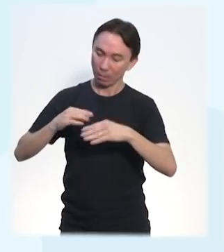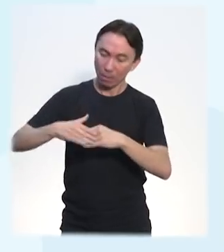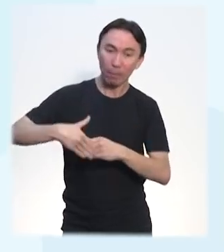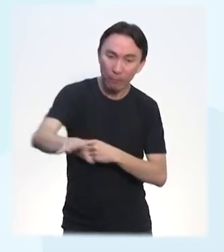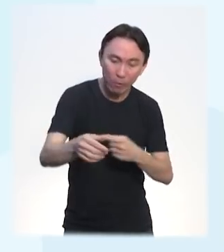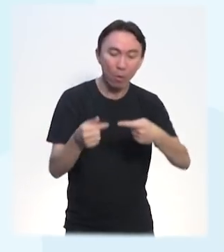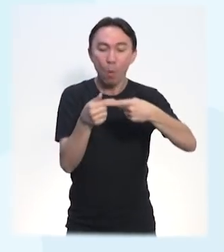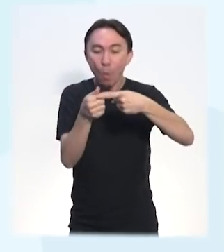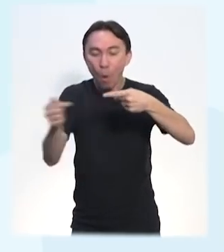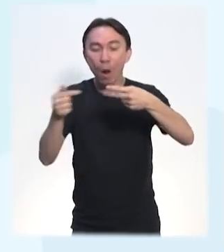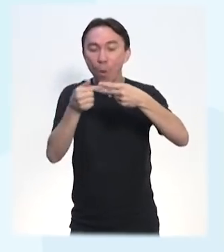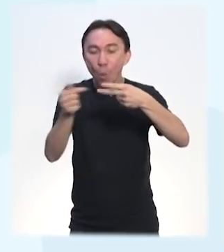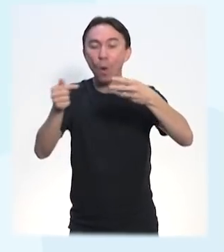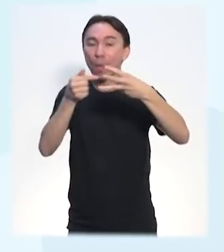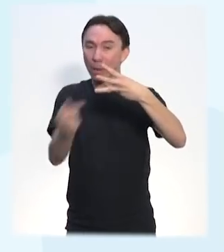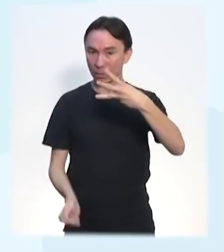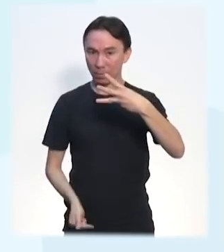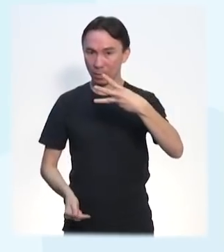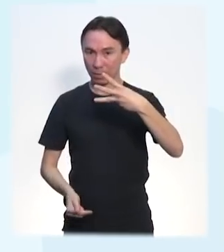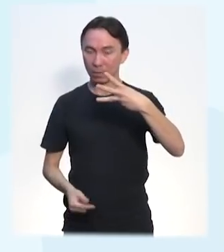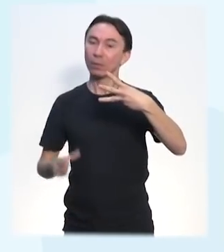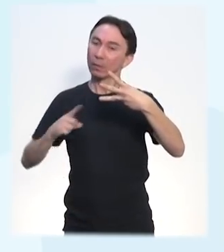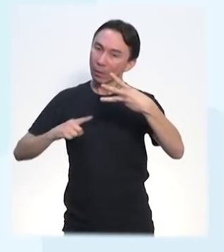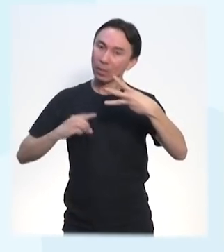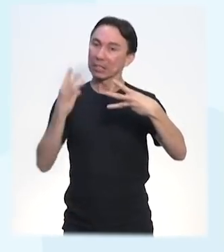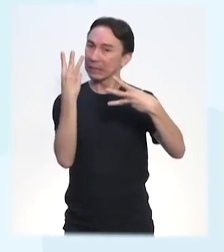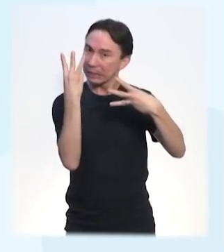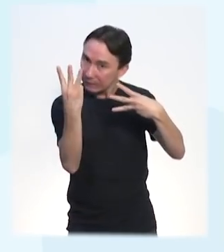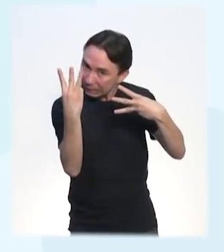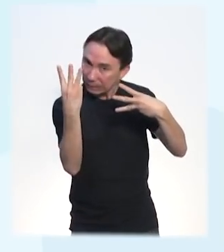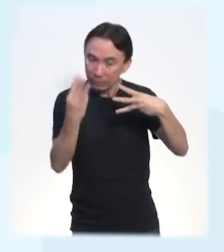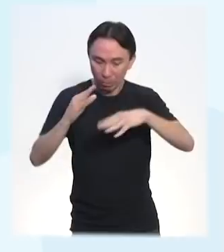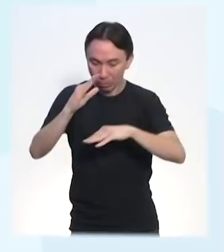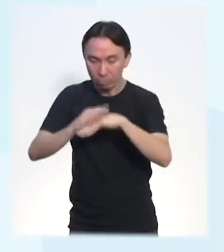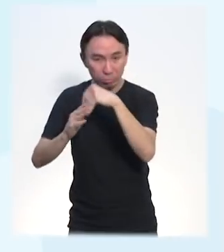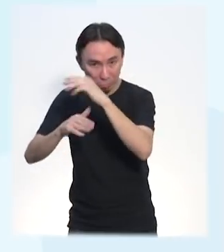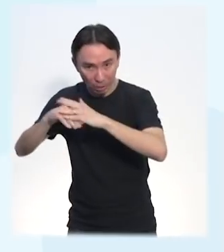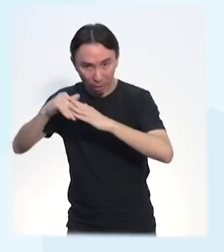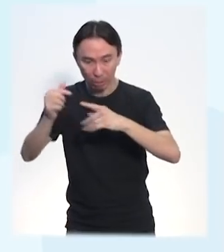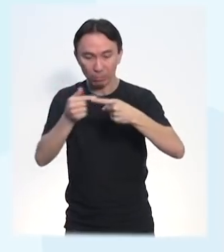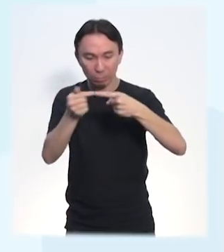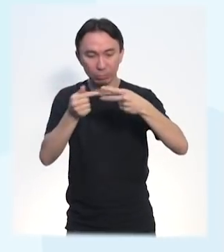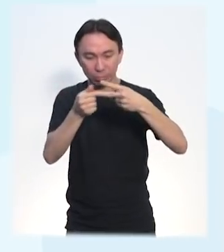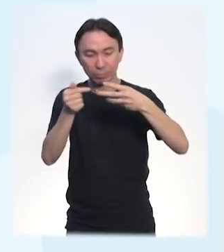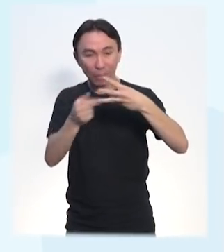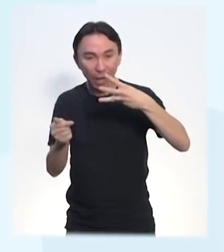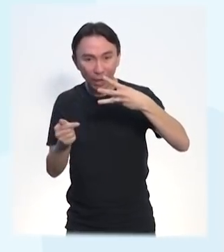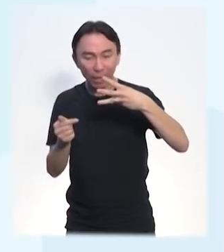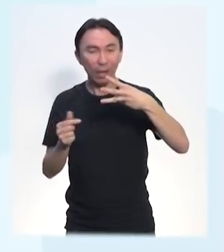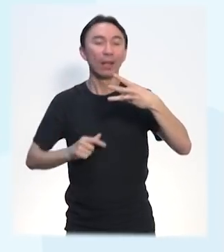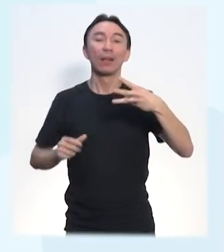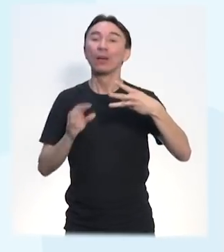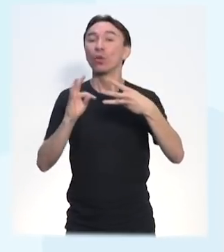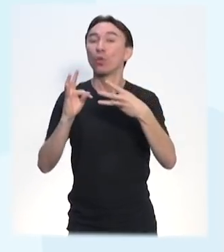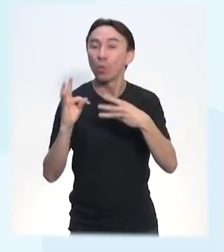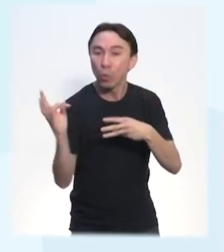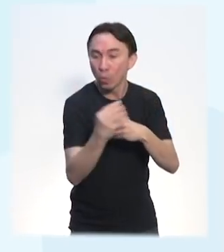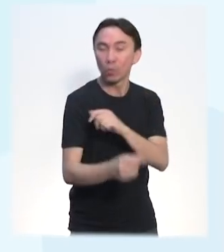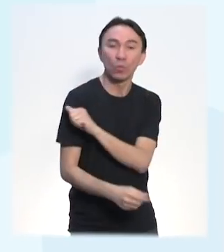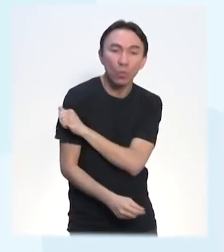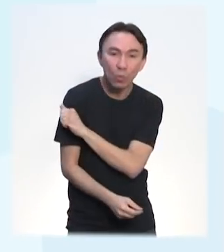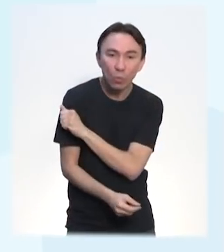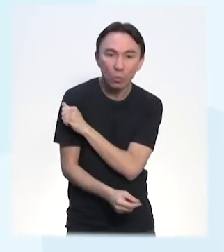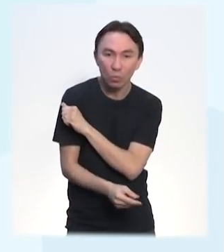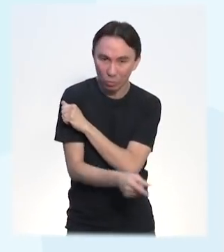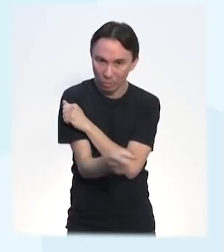3 habilidades nesse período, né? E todos os alunos, né, todos os anos finais, poderão participar